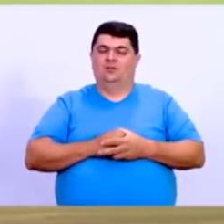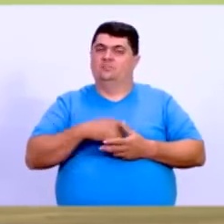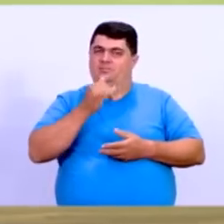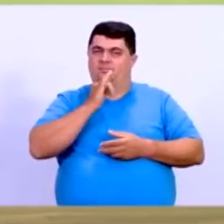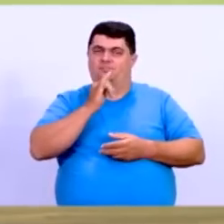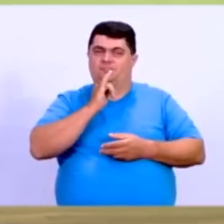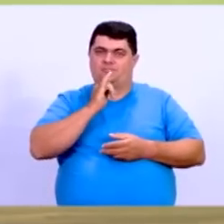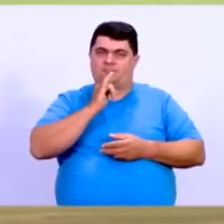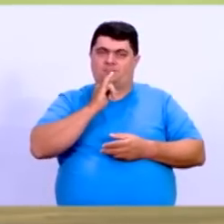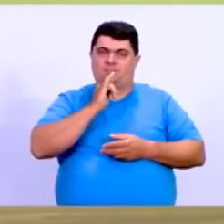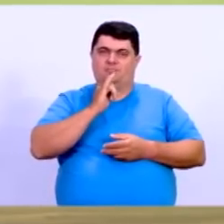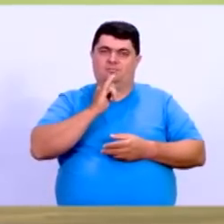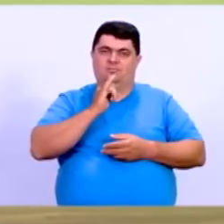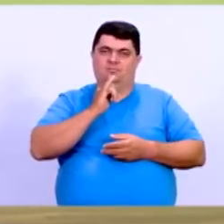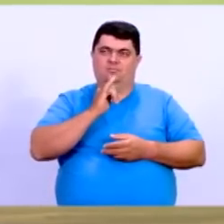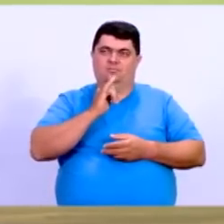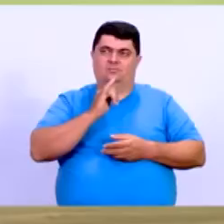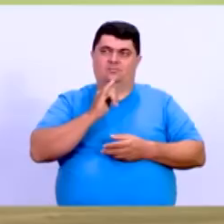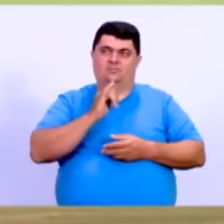do